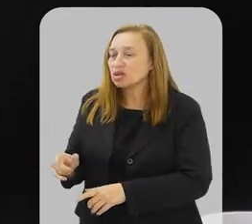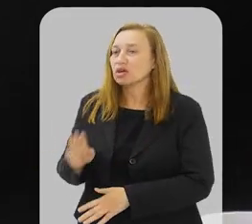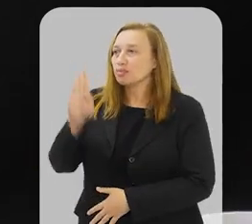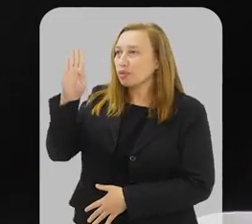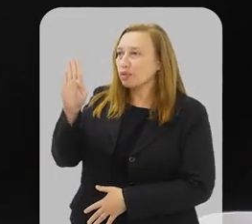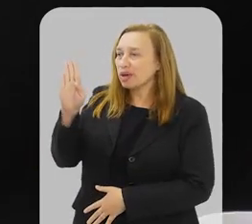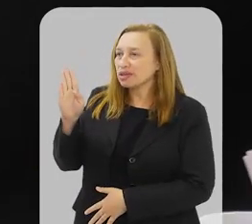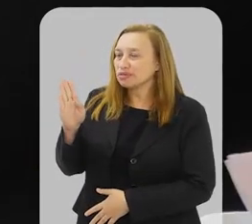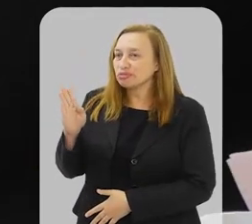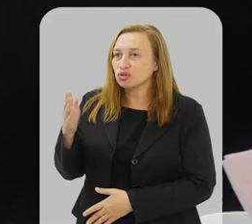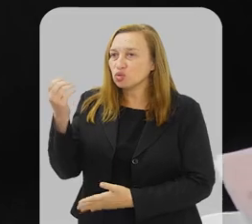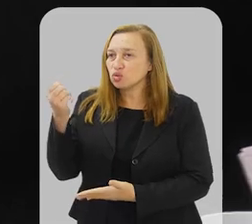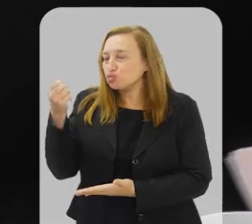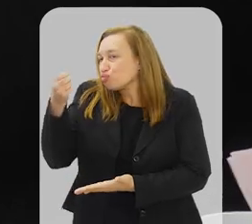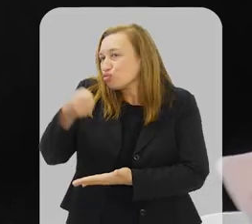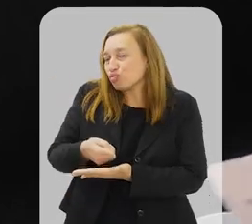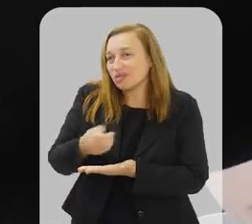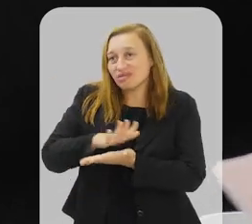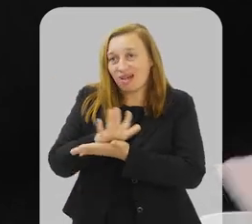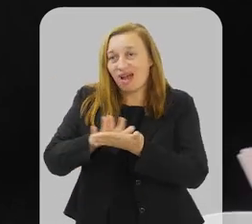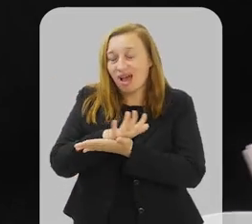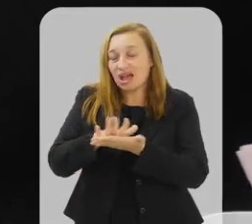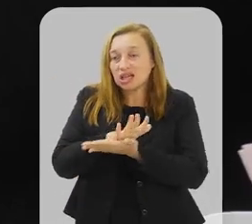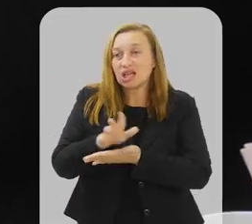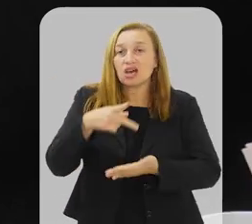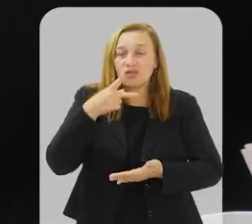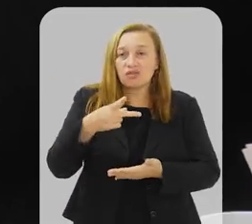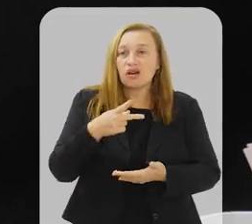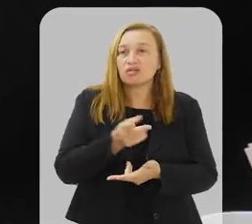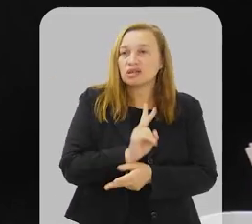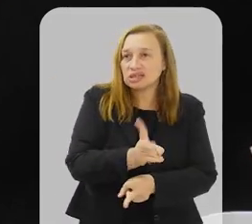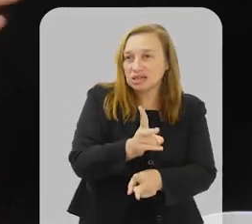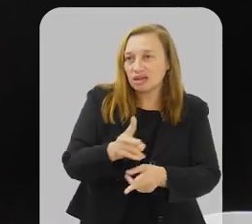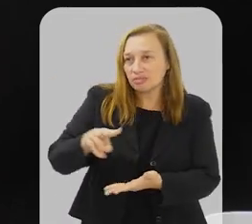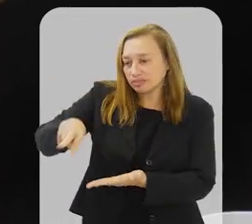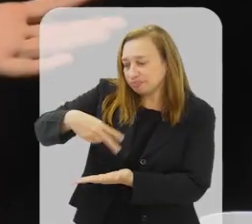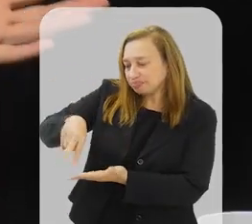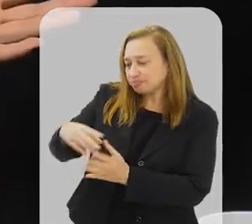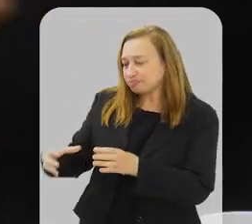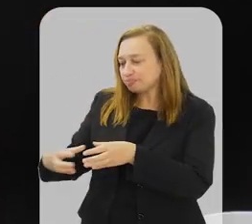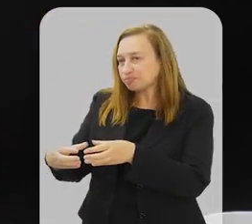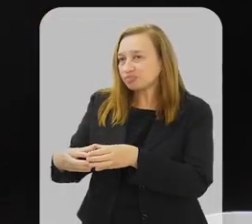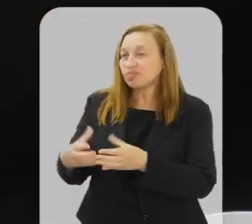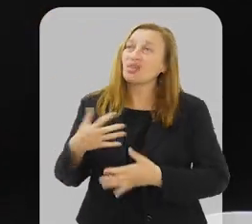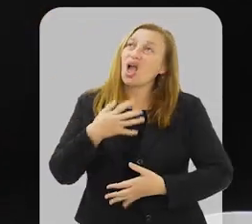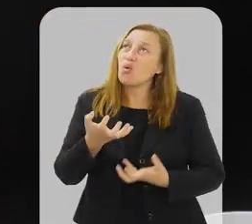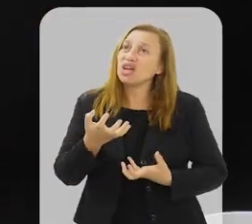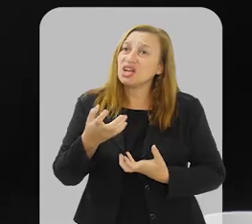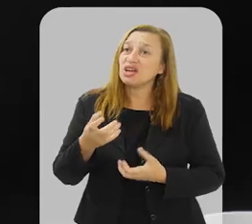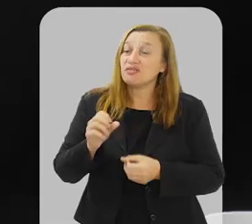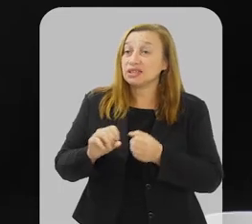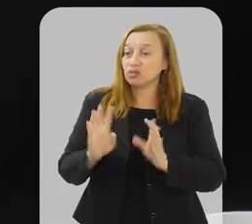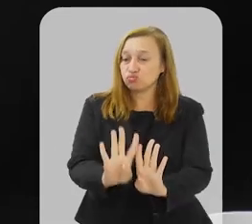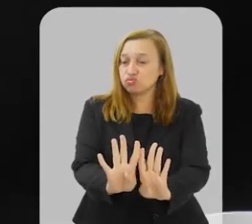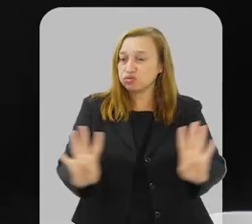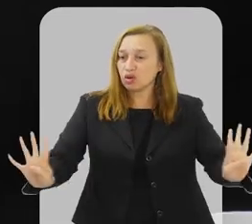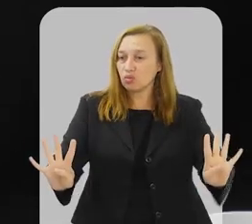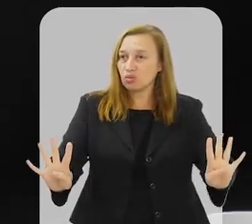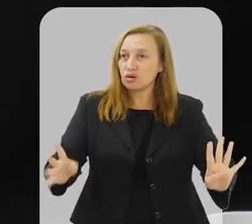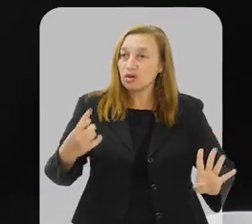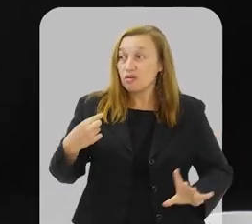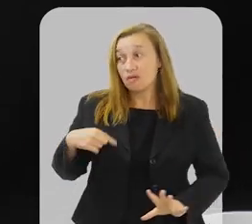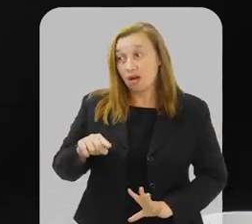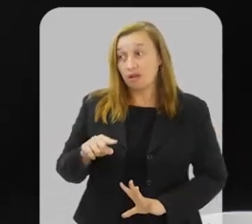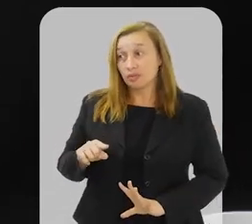então a gente vive um universo que é muito sério e eu falo para todos os meus bailarinos quando V me perguntar Ah eu queria tanto fazer comissão falei vá pro